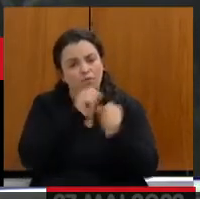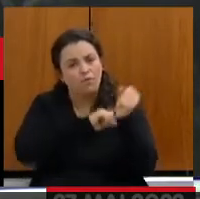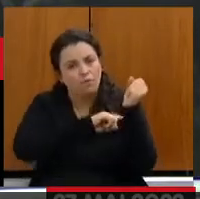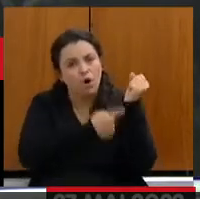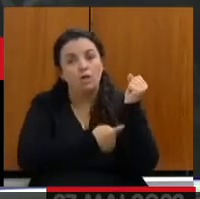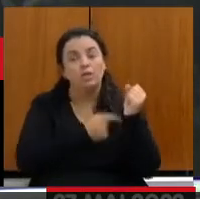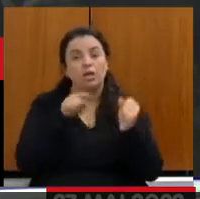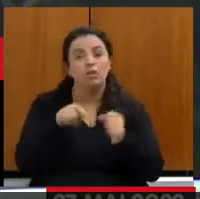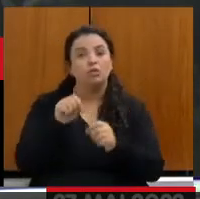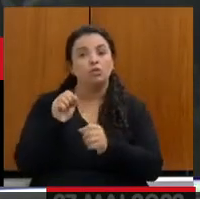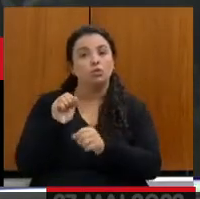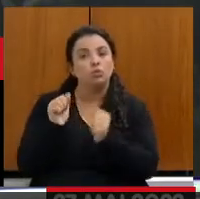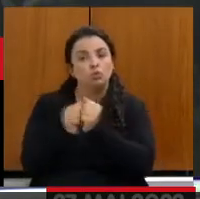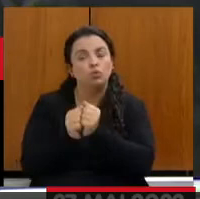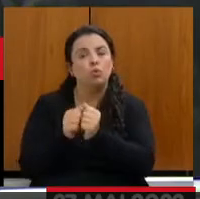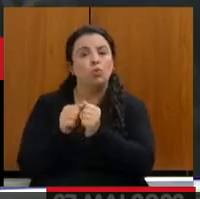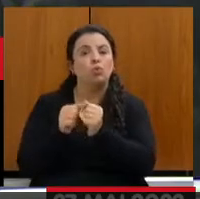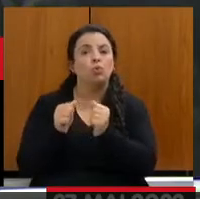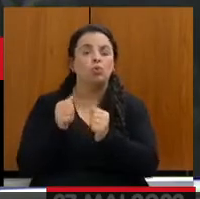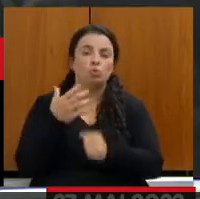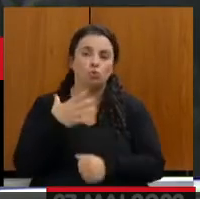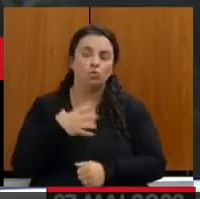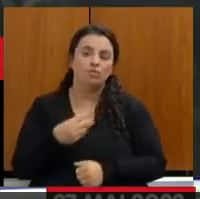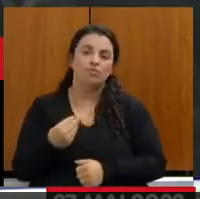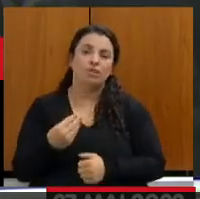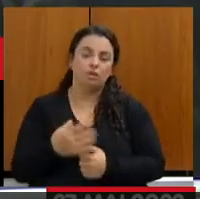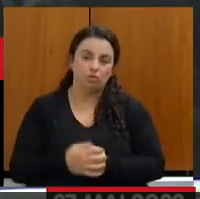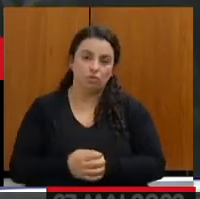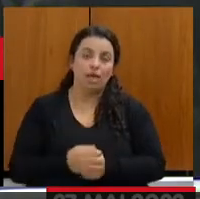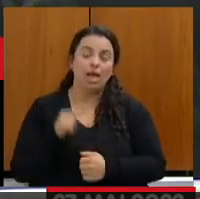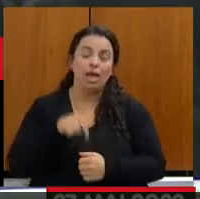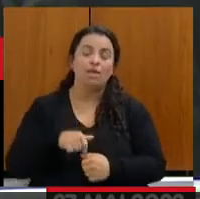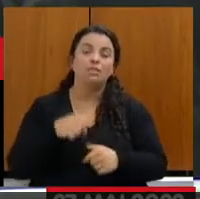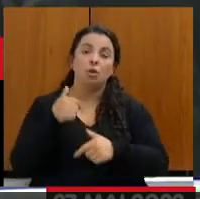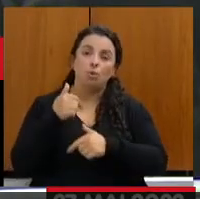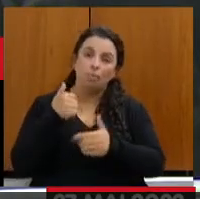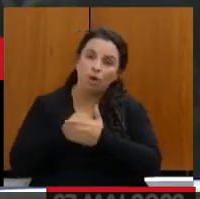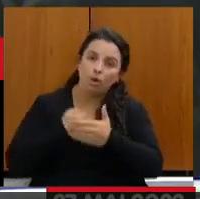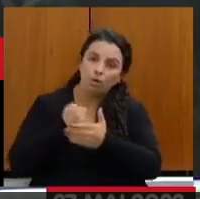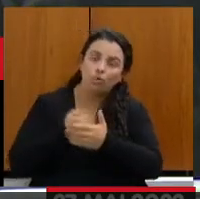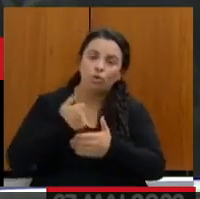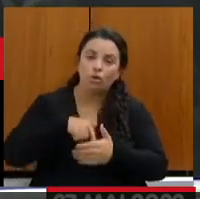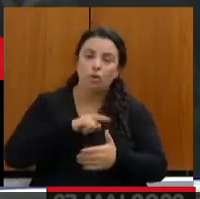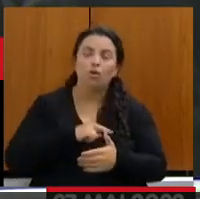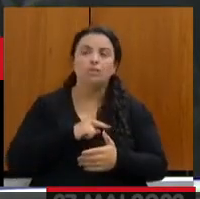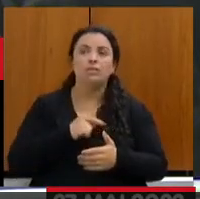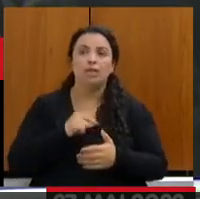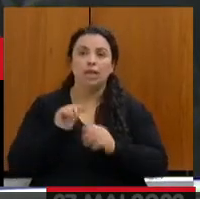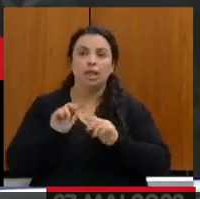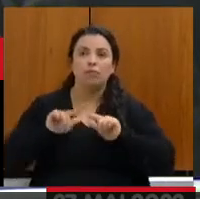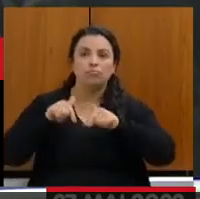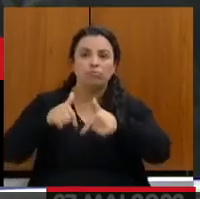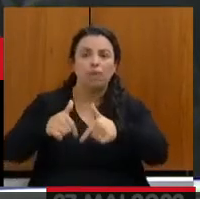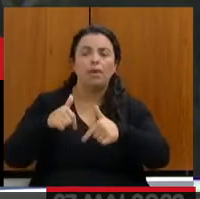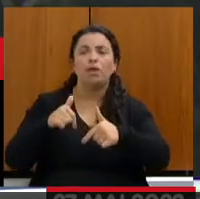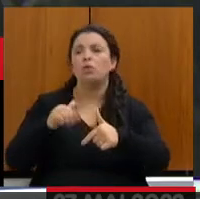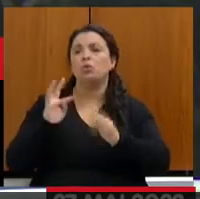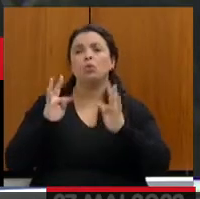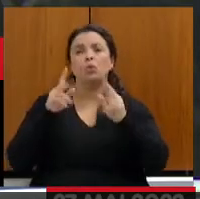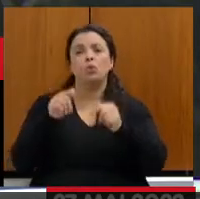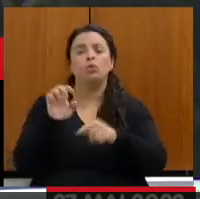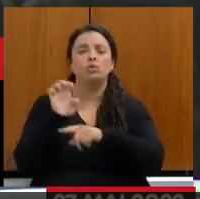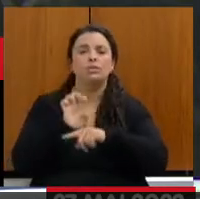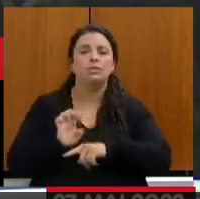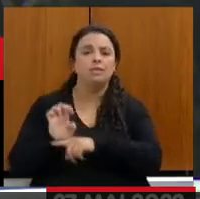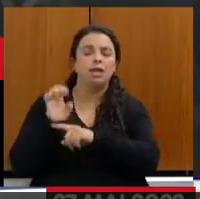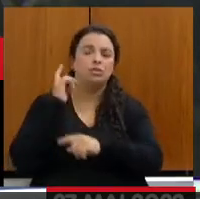juntas seus filhos essa é uma luta de todas nós o nosso coletivos atua em todo o estado de Minas Gerais atualmente estamos presidente